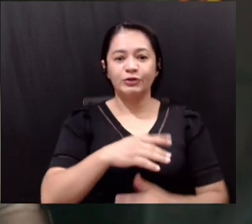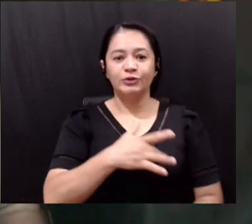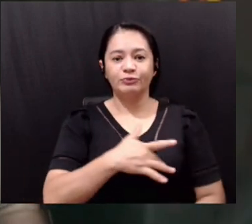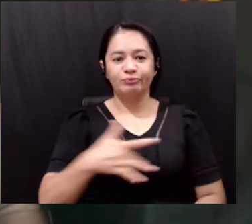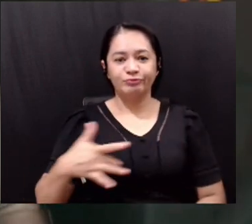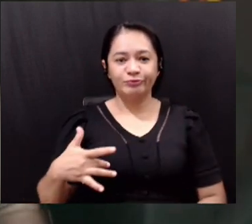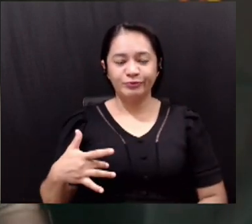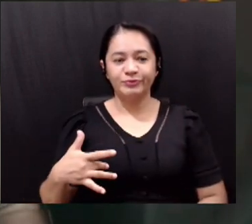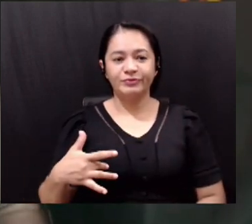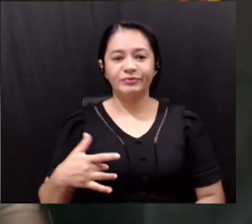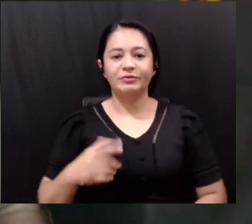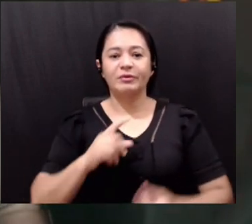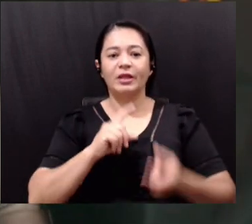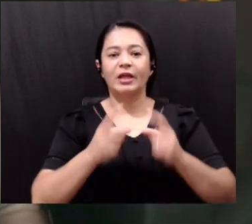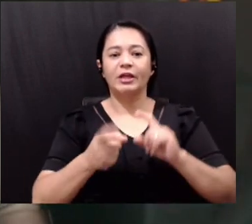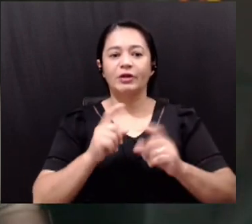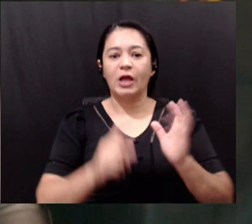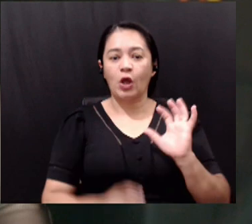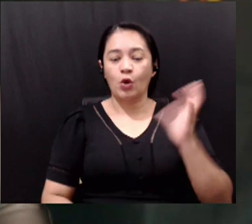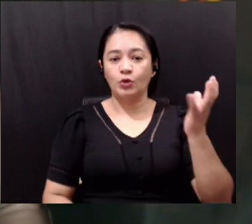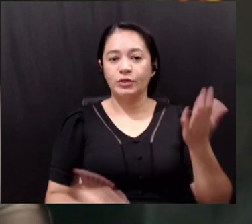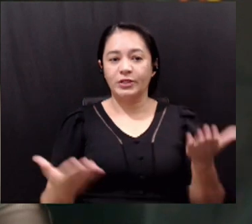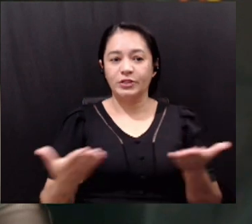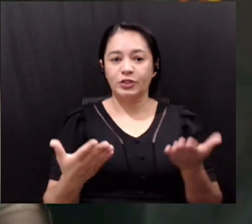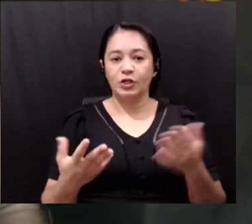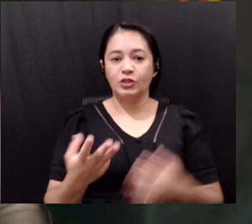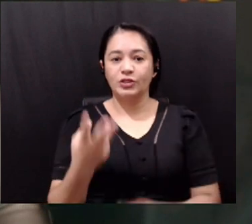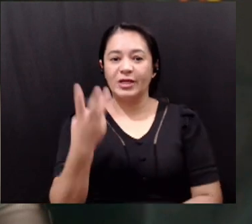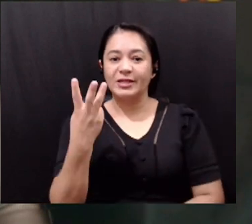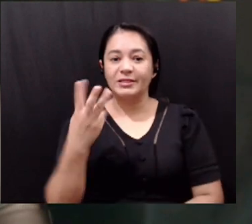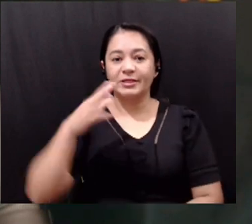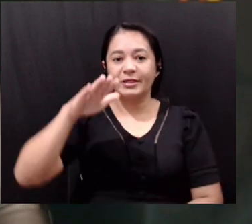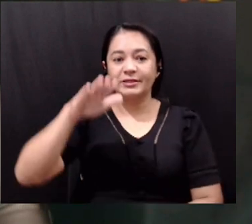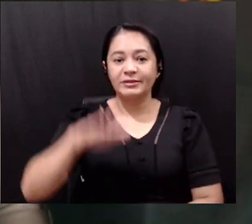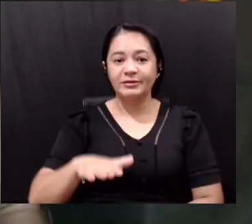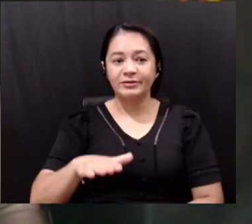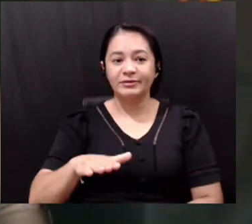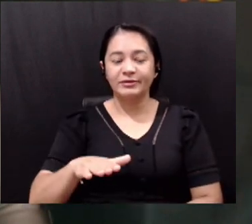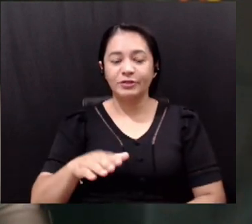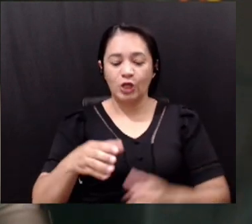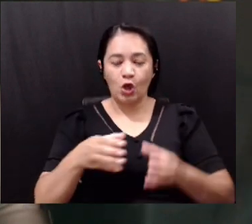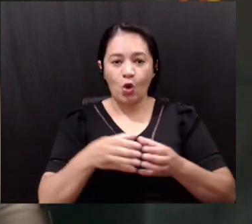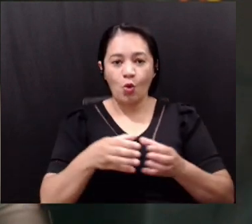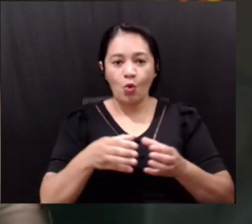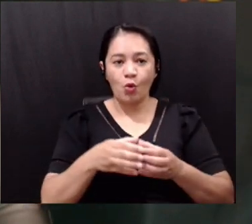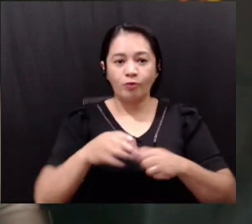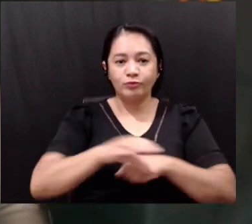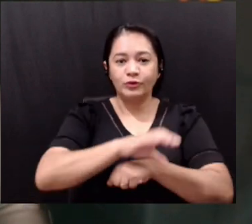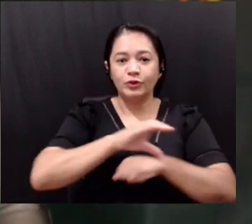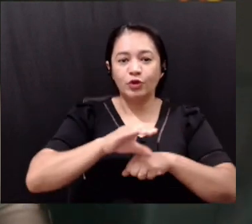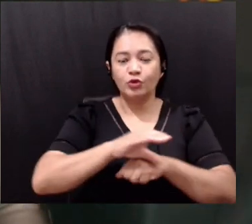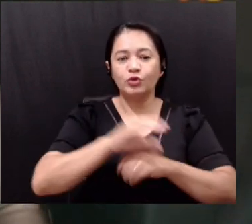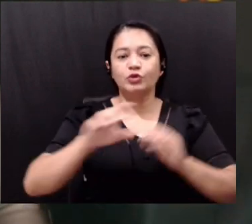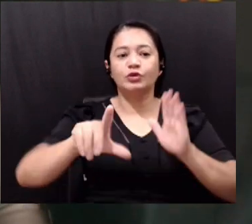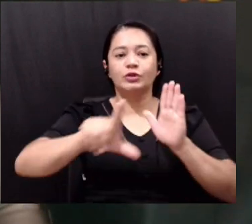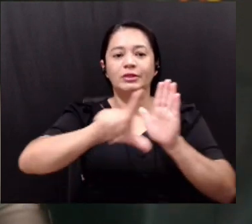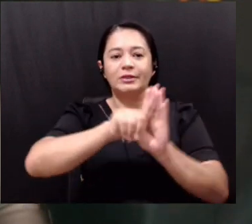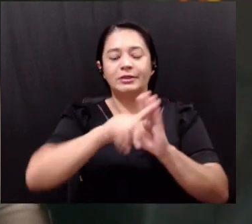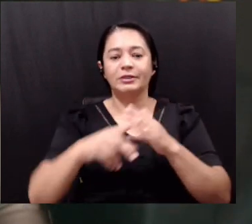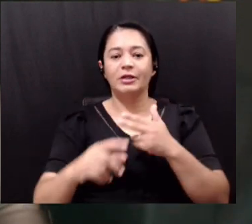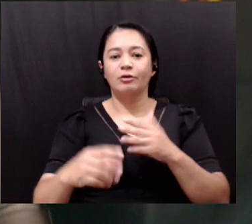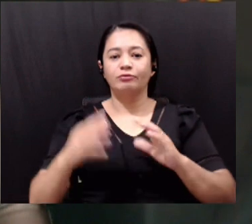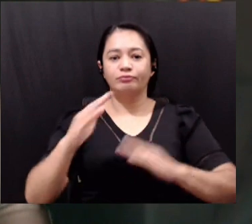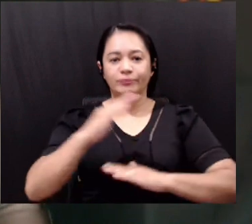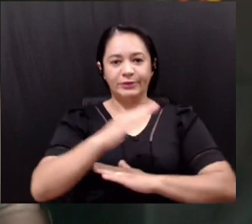será realizada hoje, às 15h, e a Comissão de Constituição e Legalidade da Câmara, presidida pelo vereador